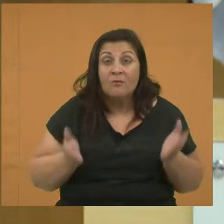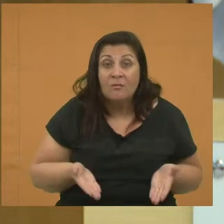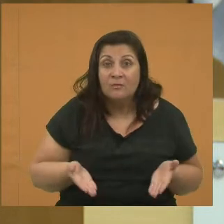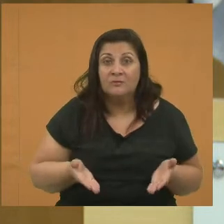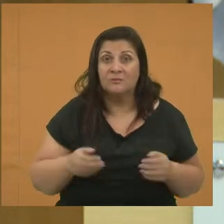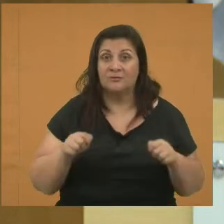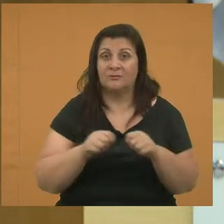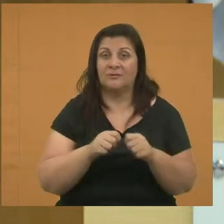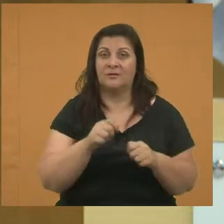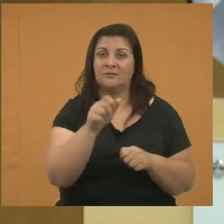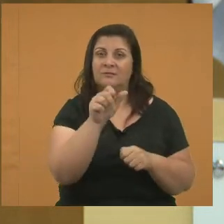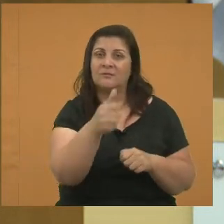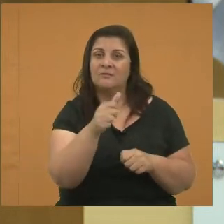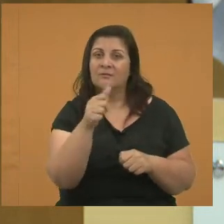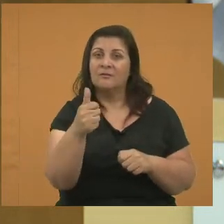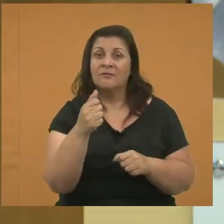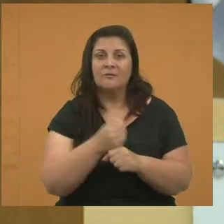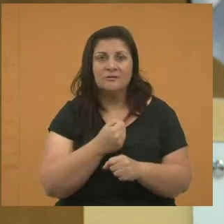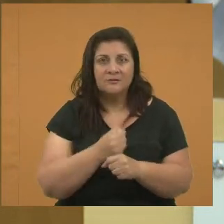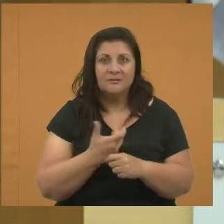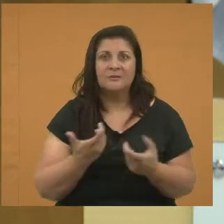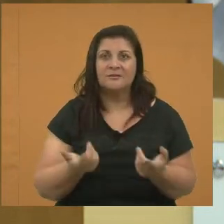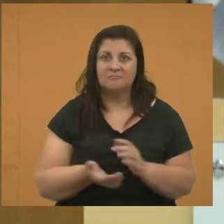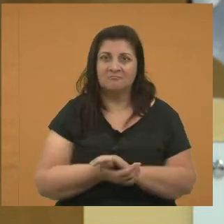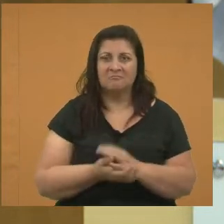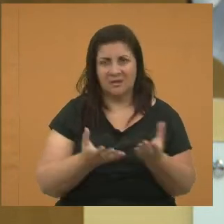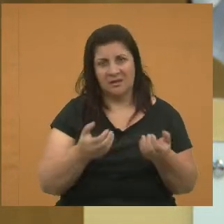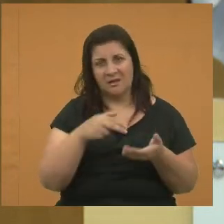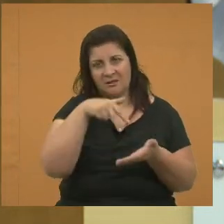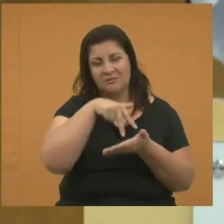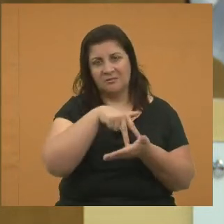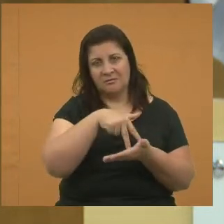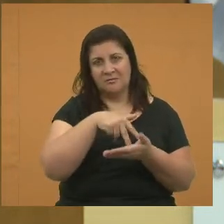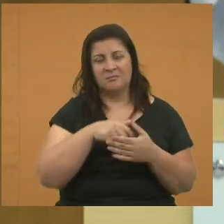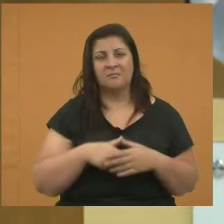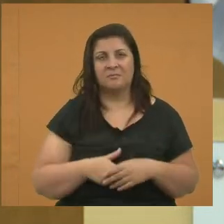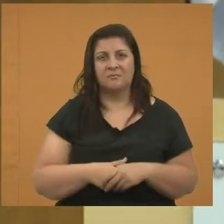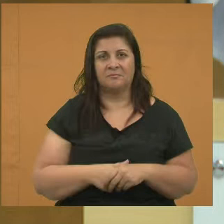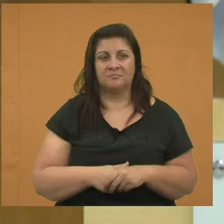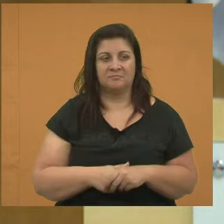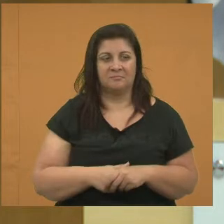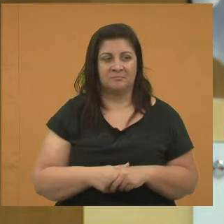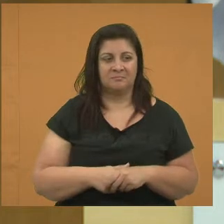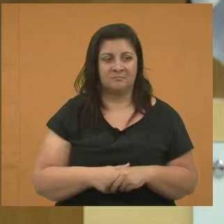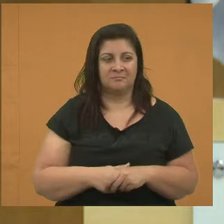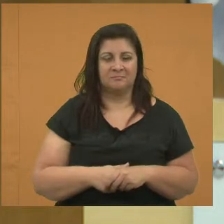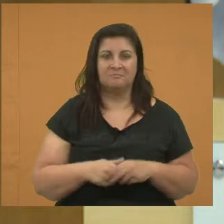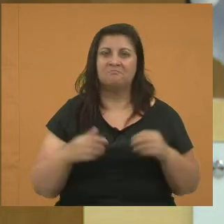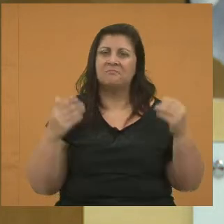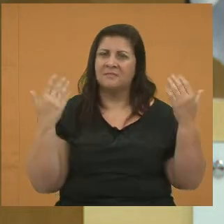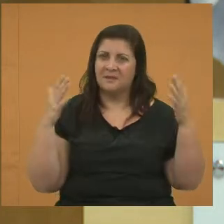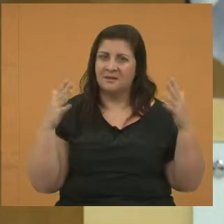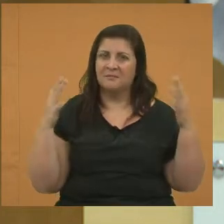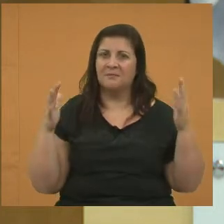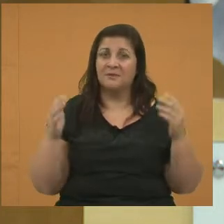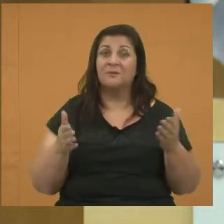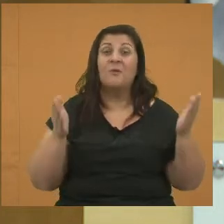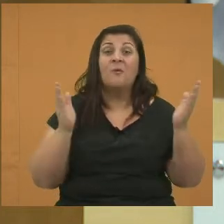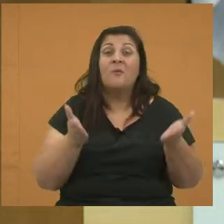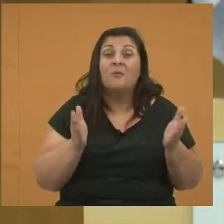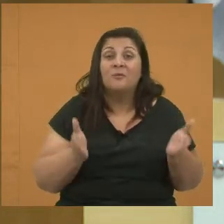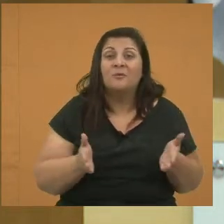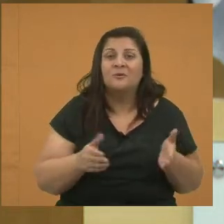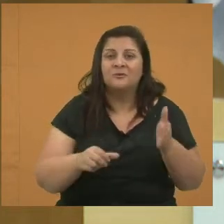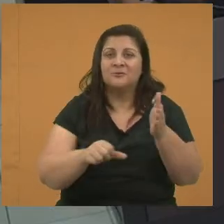fazendo 11 anos o comércio dela. Eu gostaria que ela ficasse em pé, por favor. Vamos aplaudir, né? 11 anos hoje.